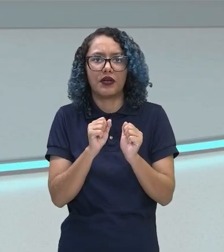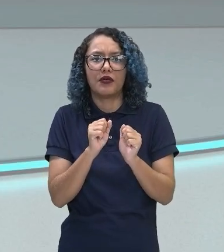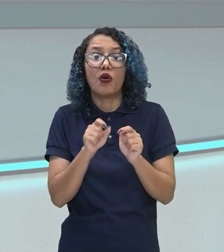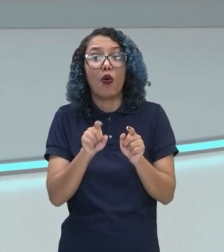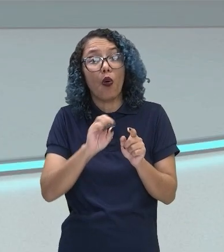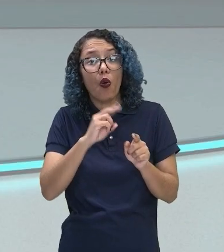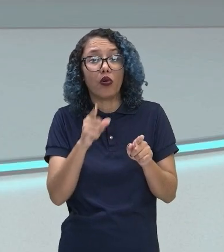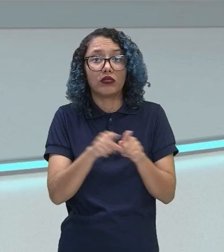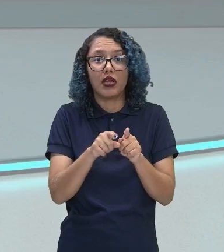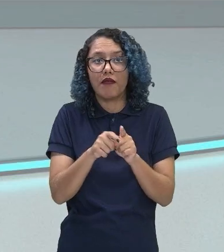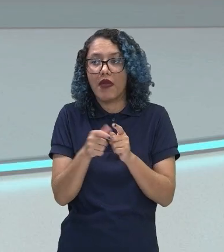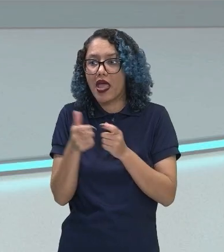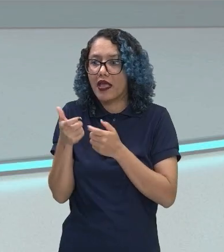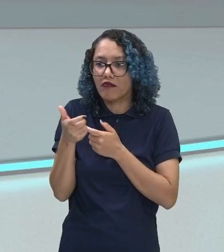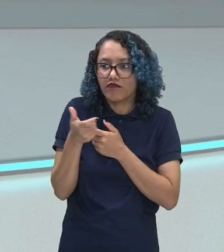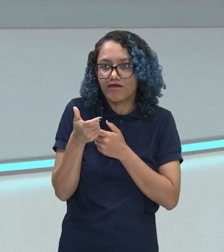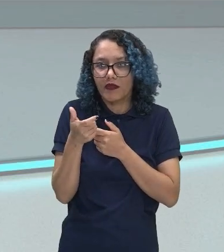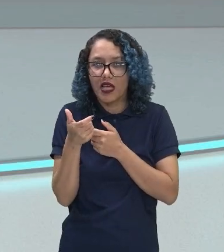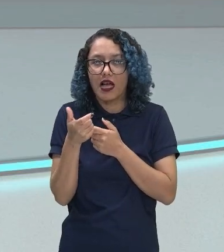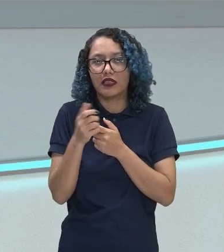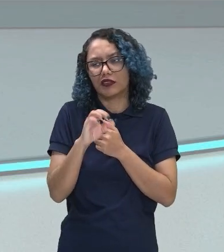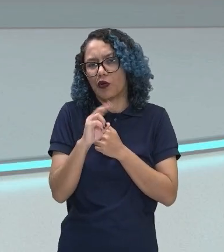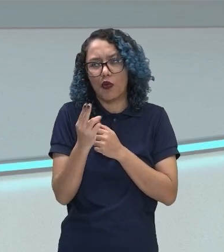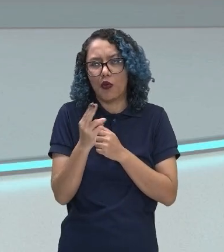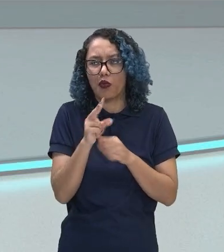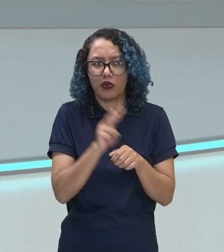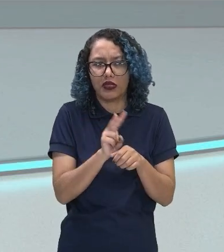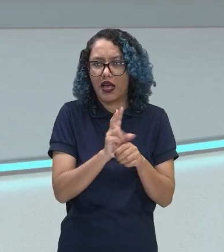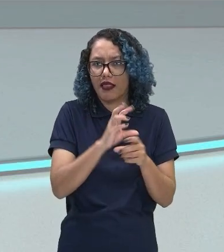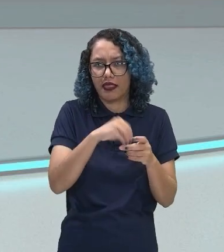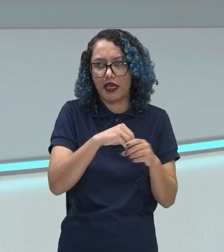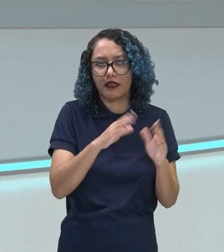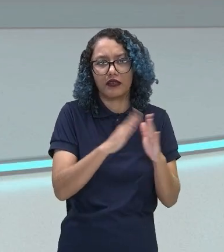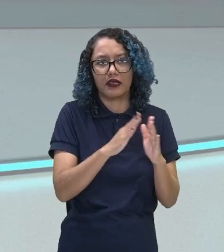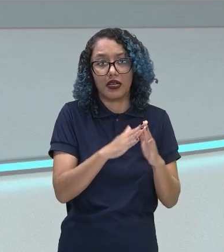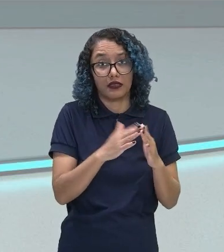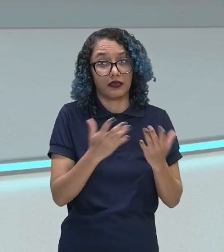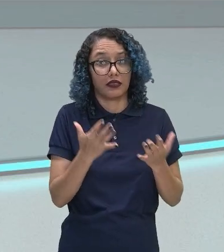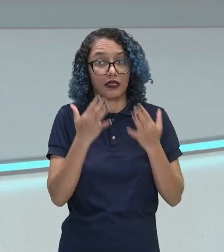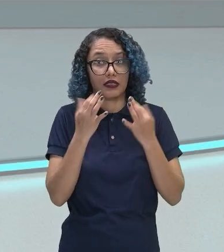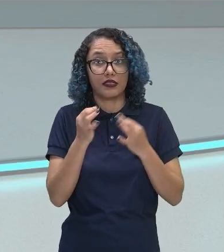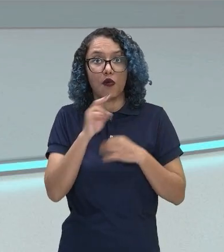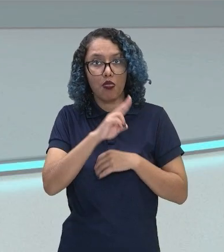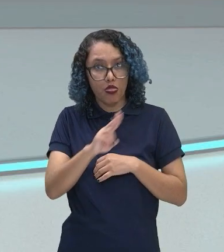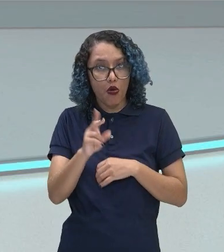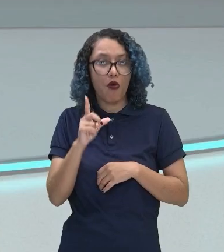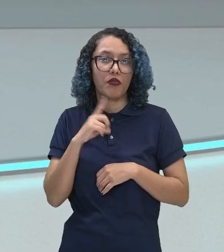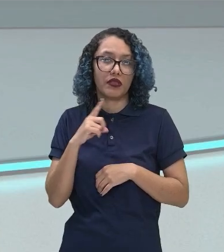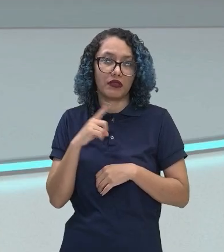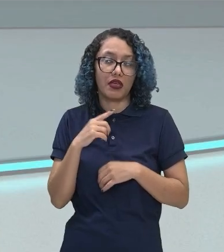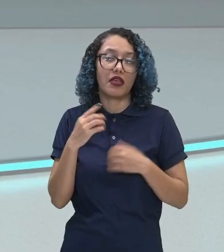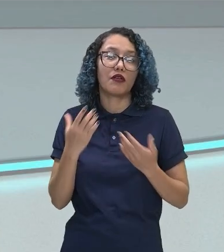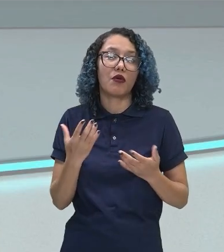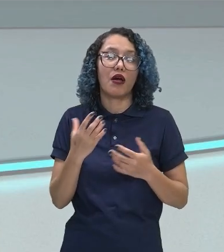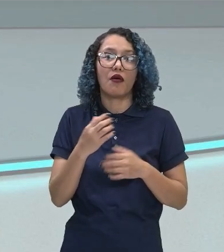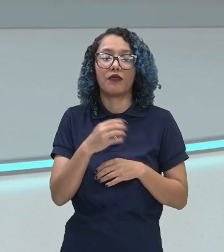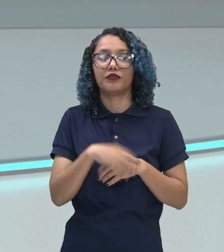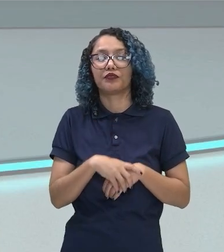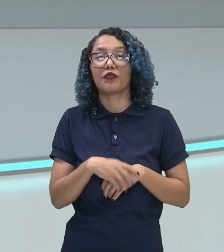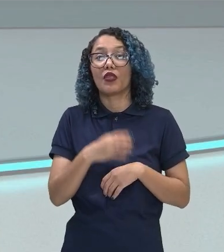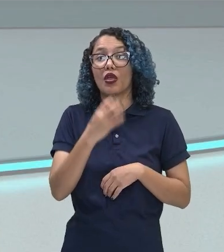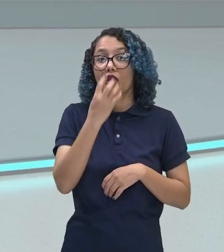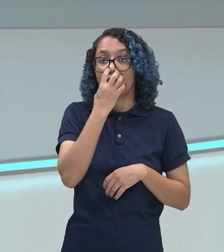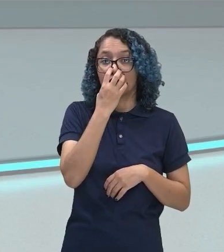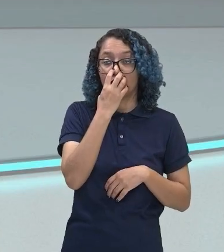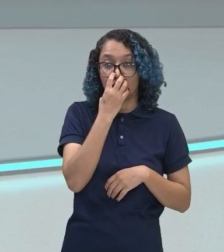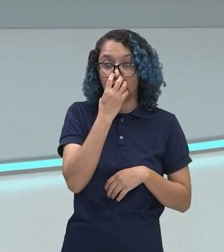ou então simplesmente para tê-lo, né, dentro de casa como animal de estimação? Repare, ele tem um nome, cão, em inglês, dog, logo ele